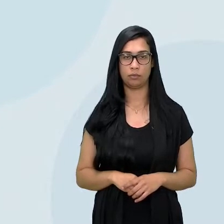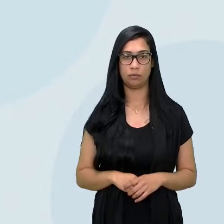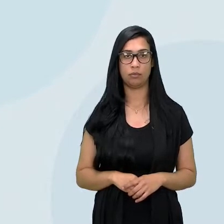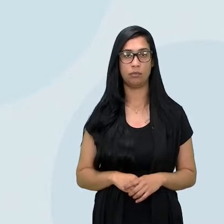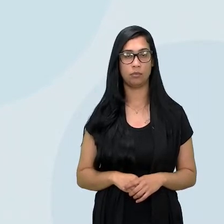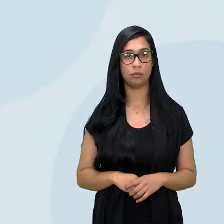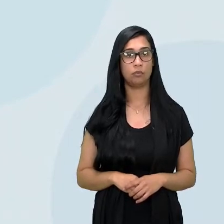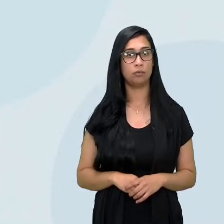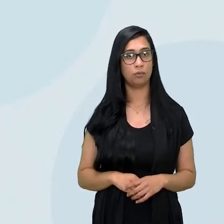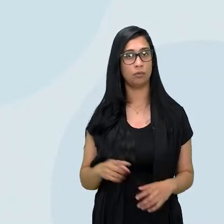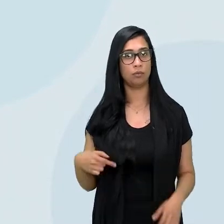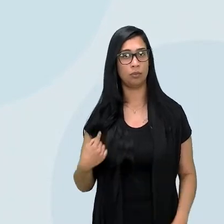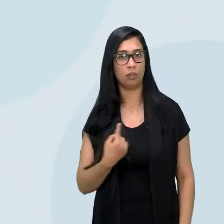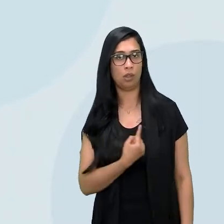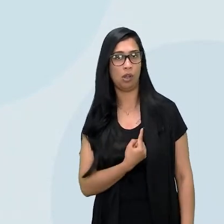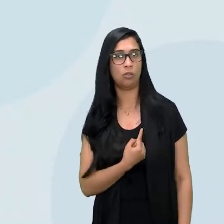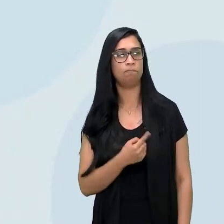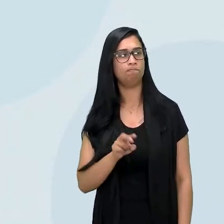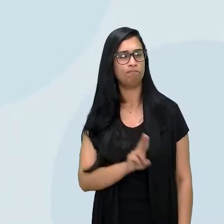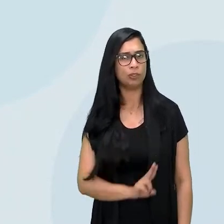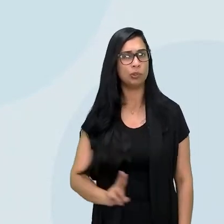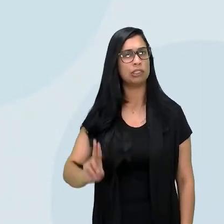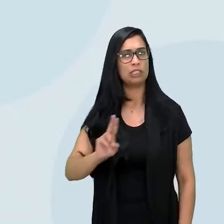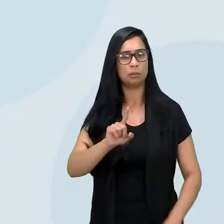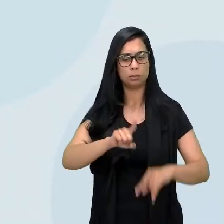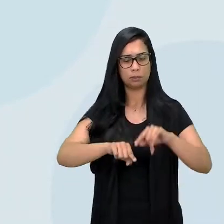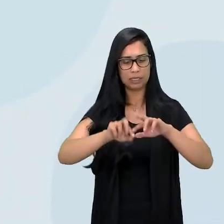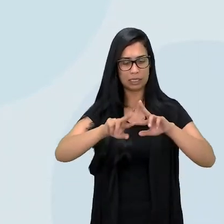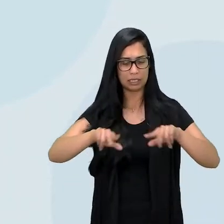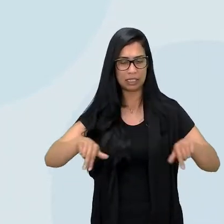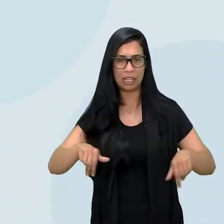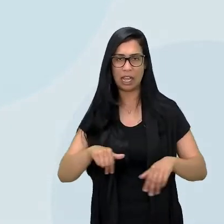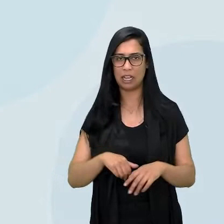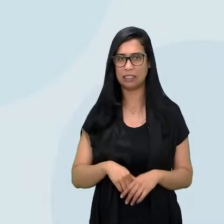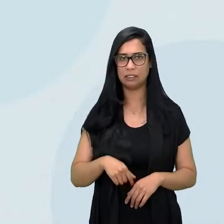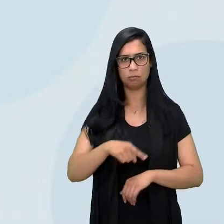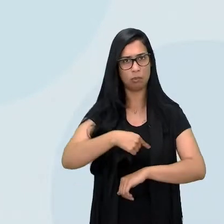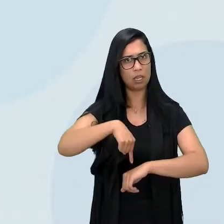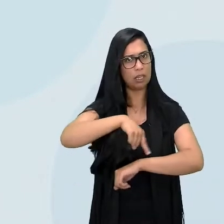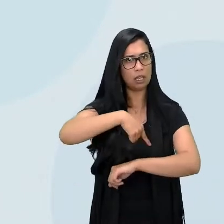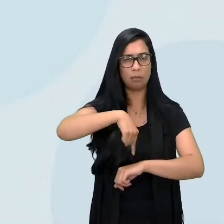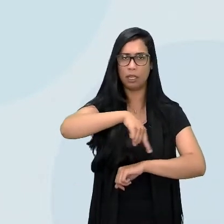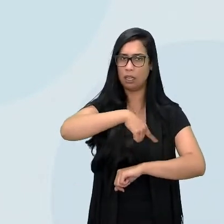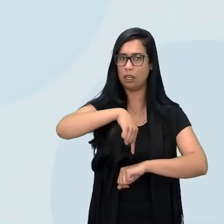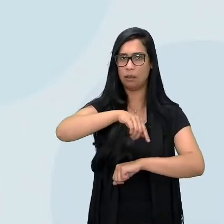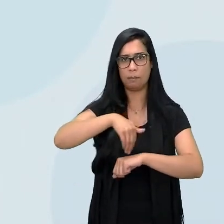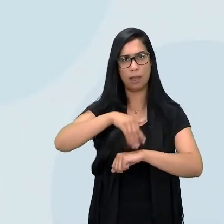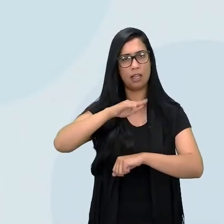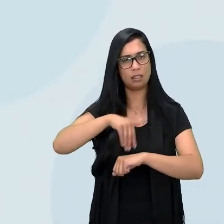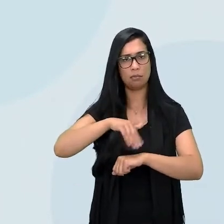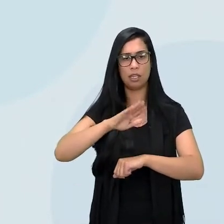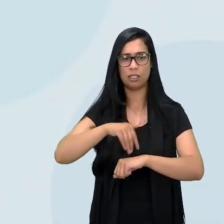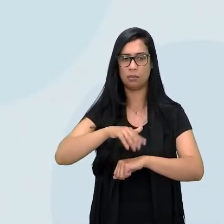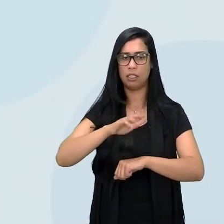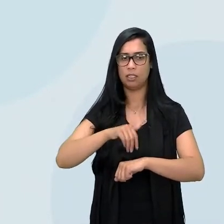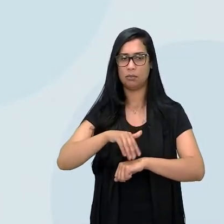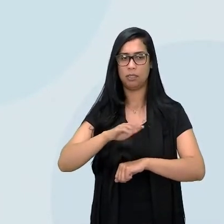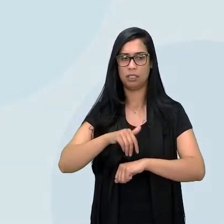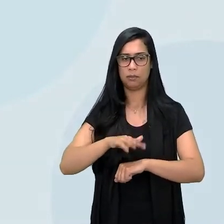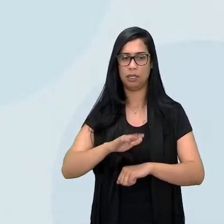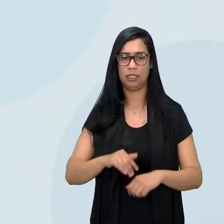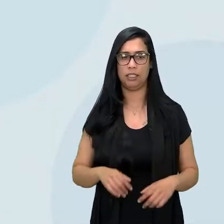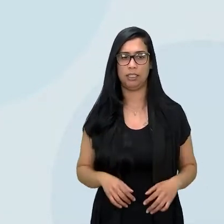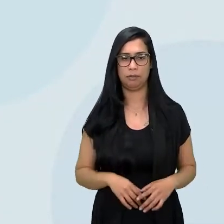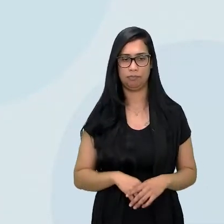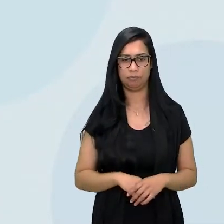aparelhos mais tempo, a gente vai colocar quilowatt, vai colocar watt-hora, tá bom? Porque normalmente a gente usa o aparelho